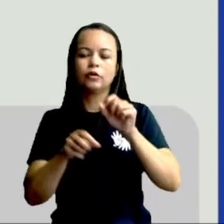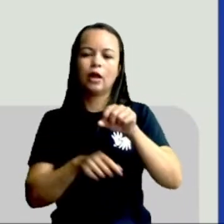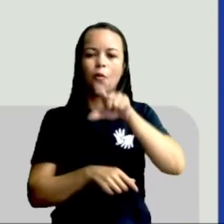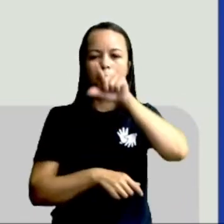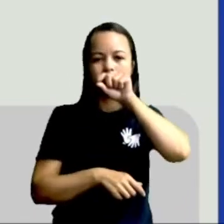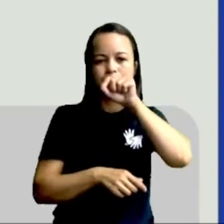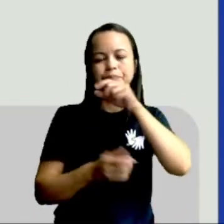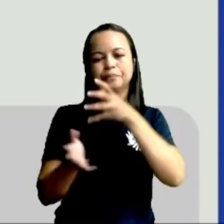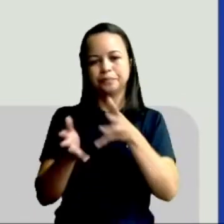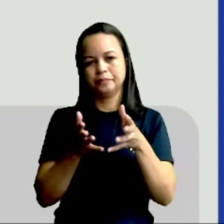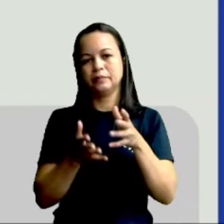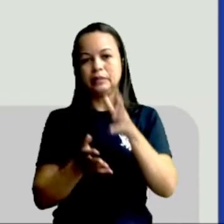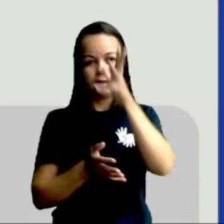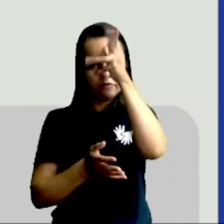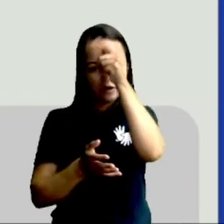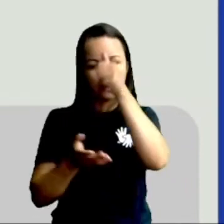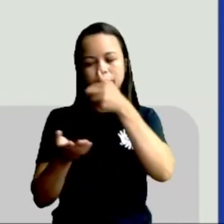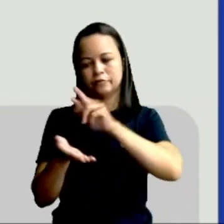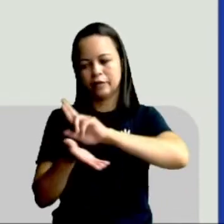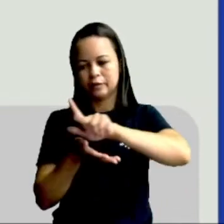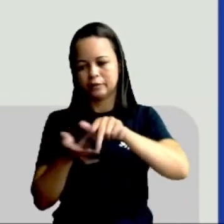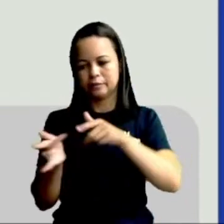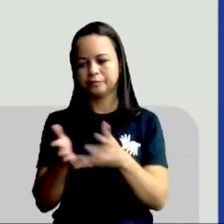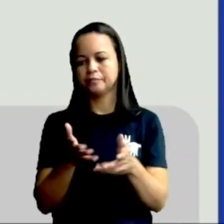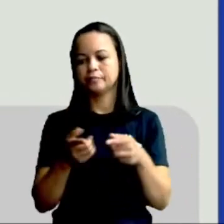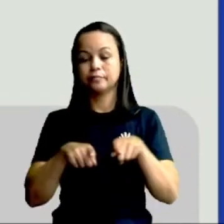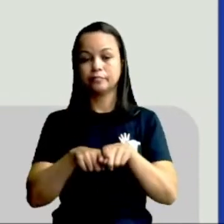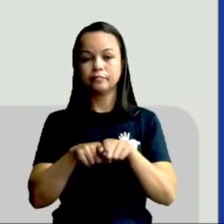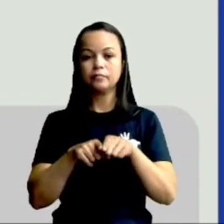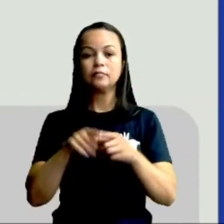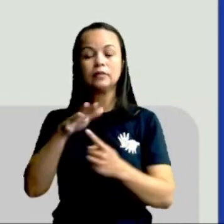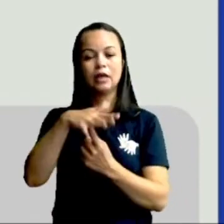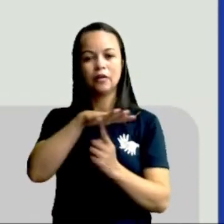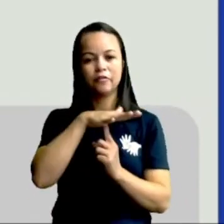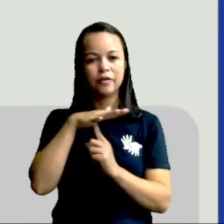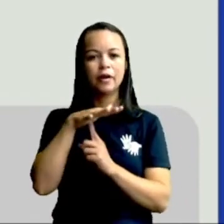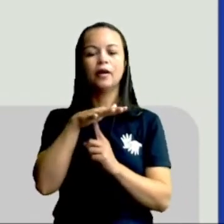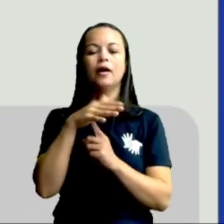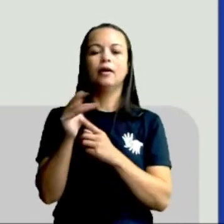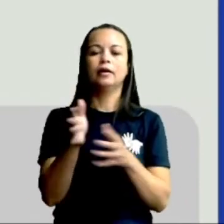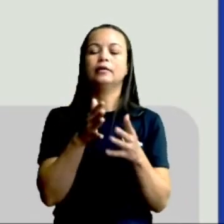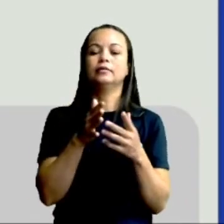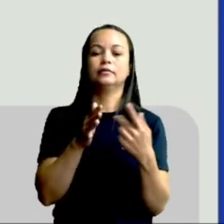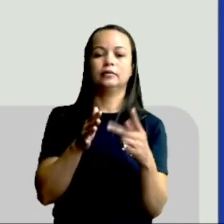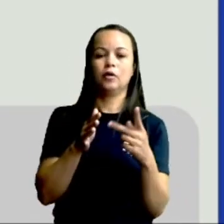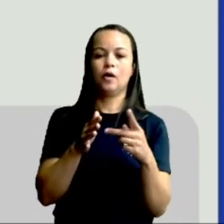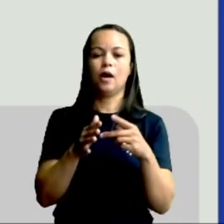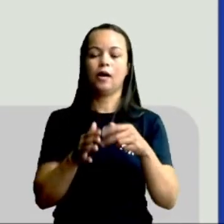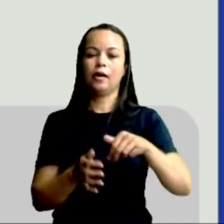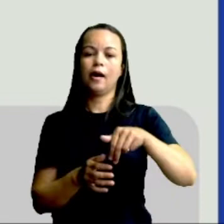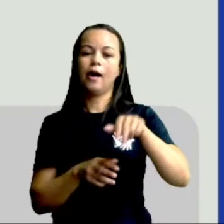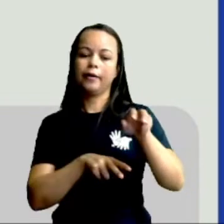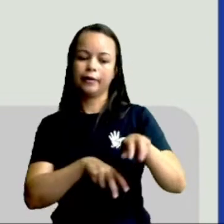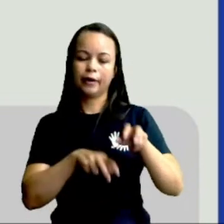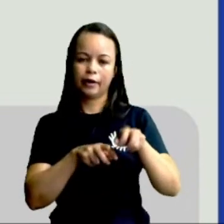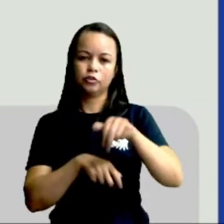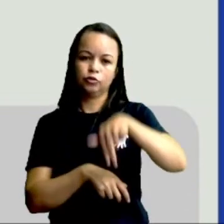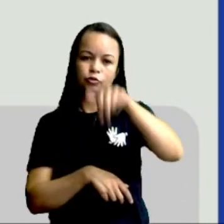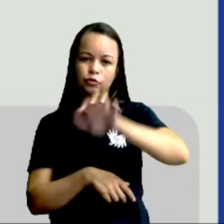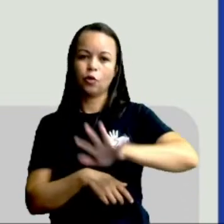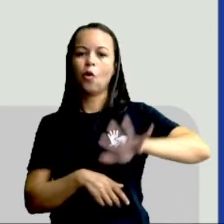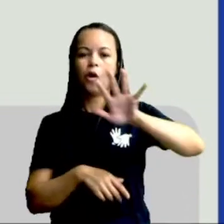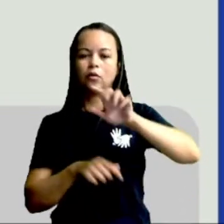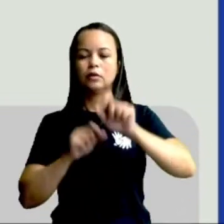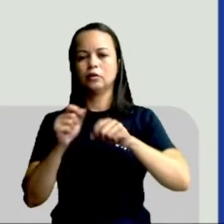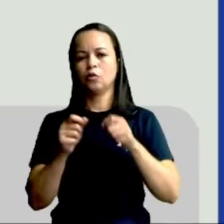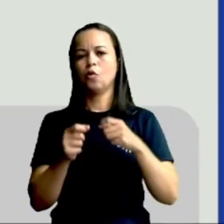As feiras de gado são comuns nas cidades do Agreste Nordestino, Foram estas feiras que deram origem à cidade